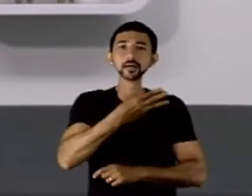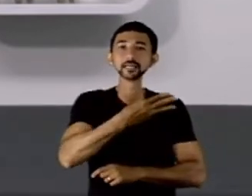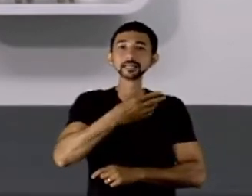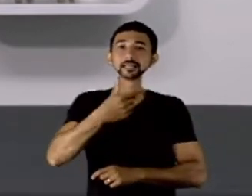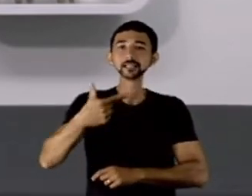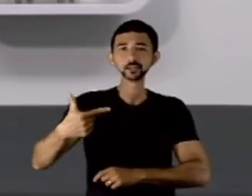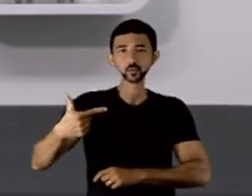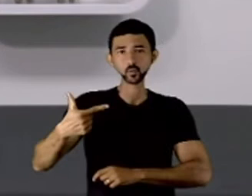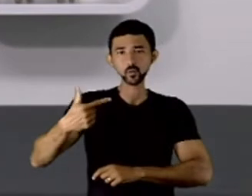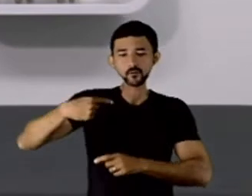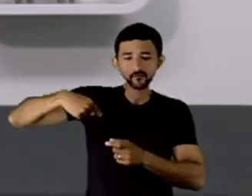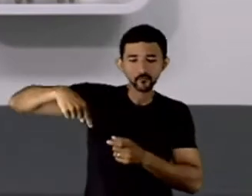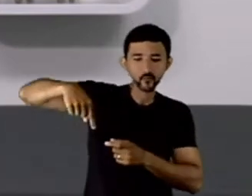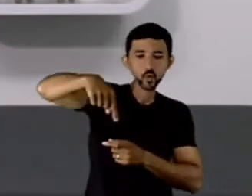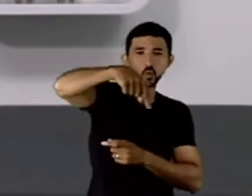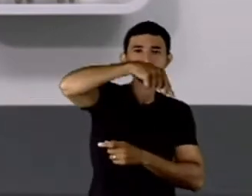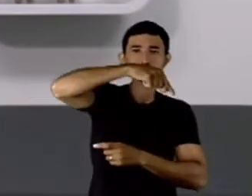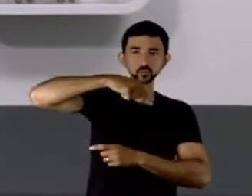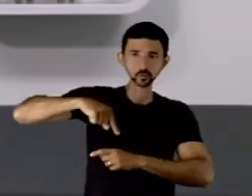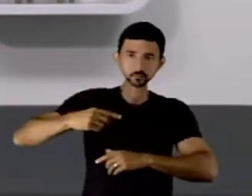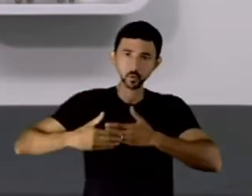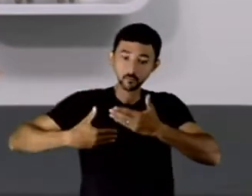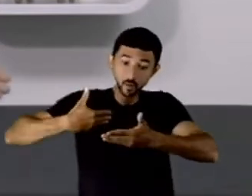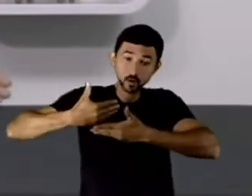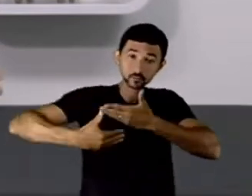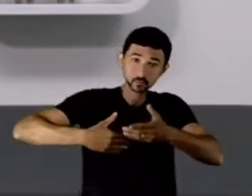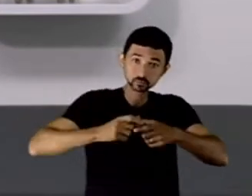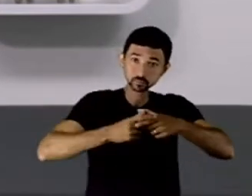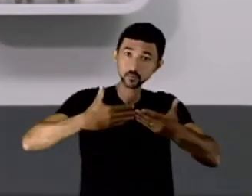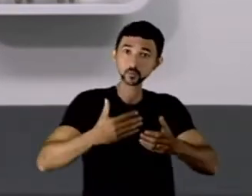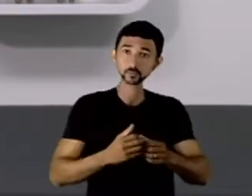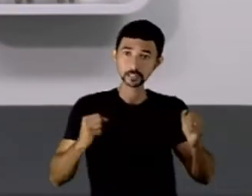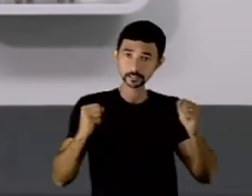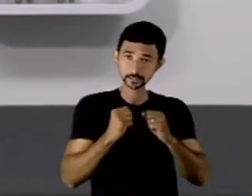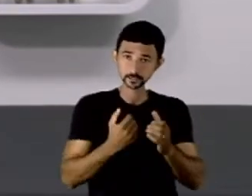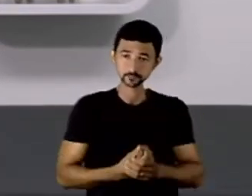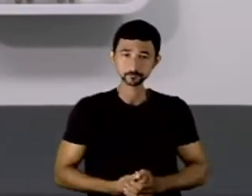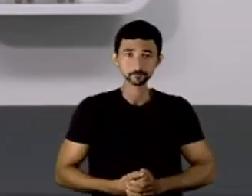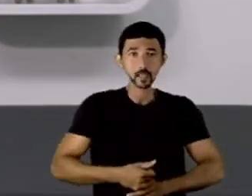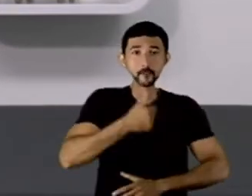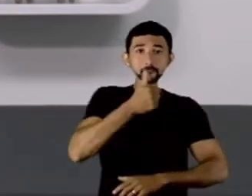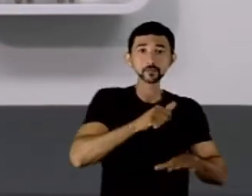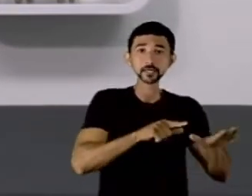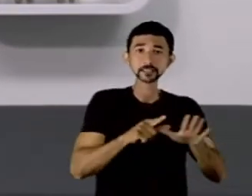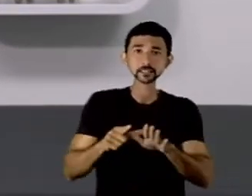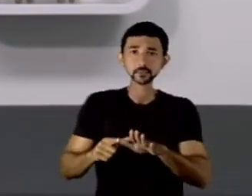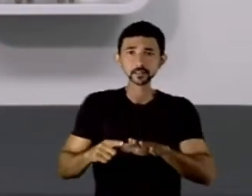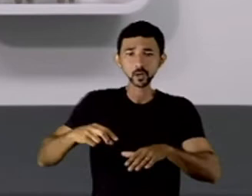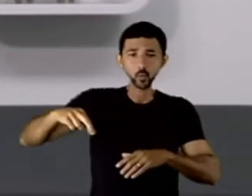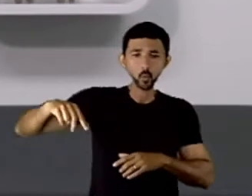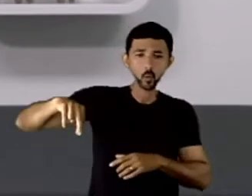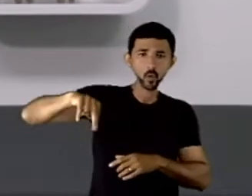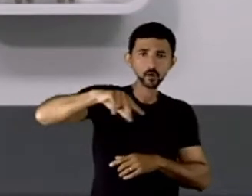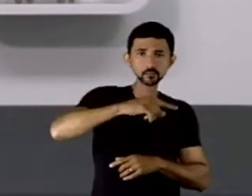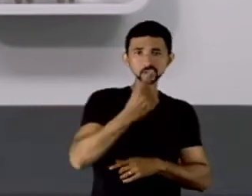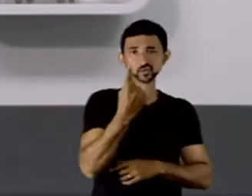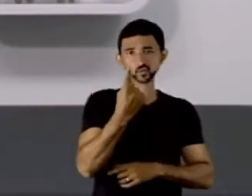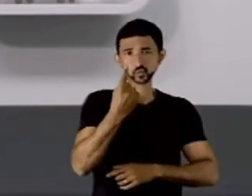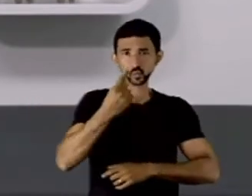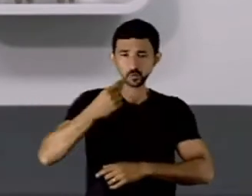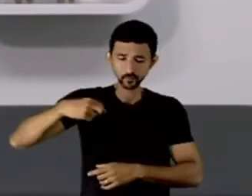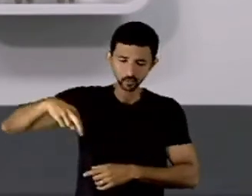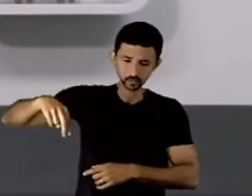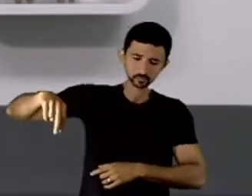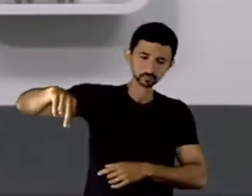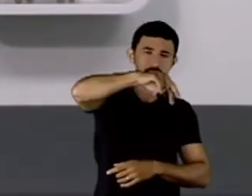Então veja bem como isso vai aumentando. Na primeira semana, ele só caminhava 2 voltas